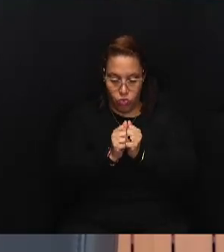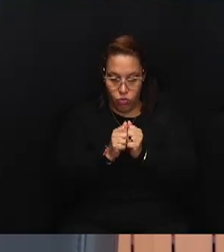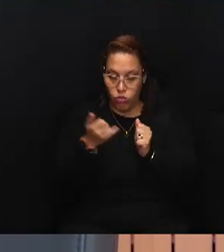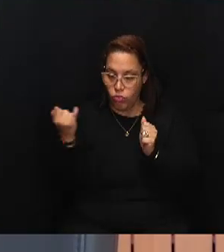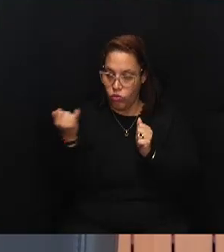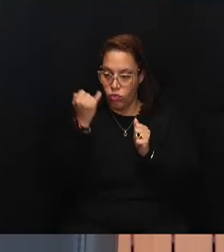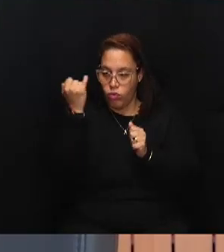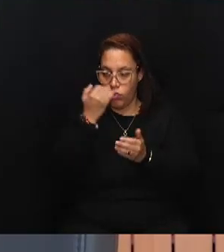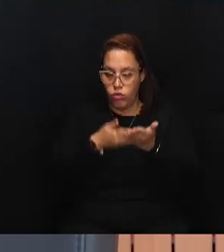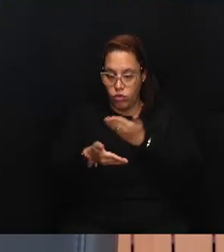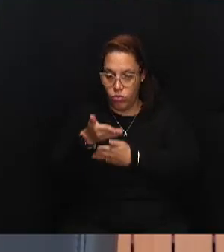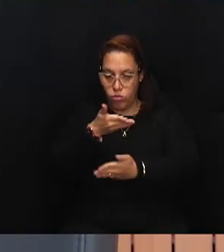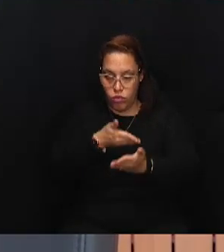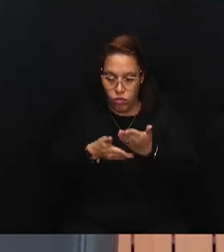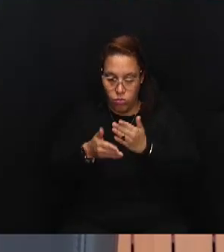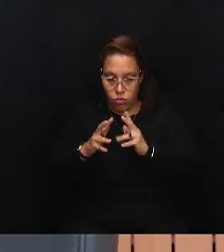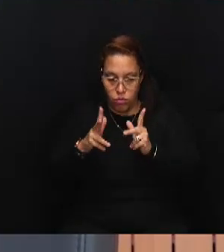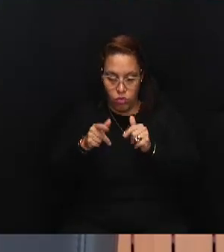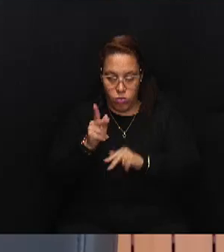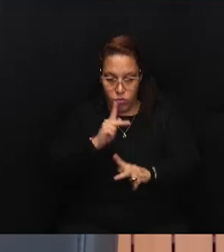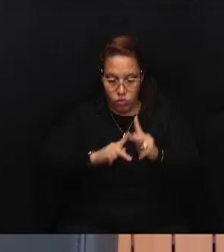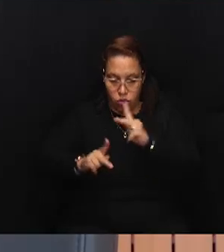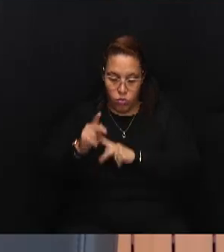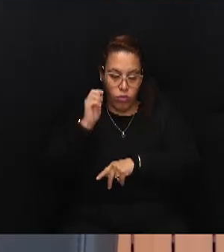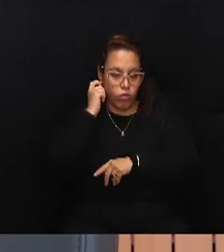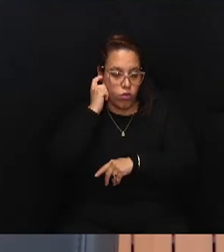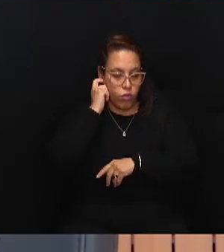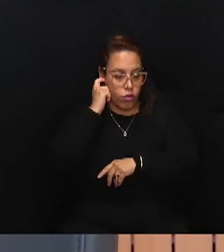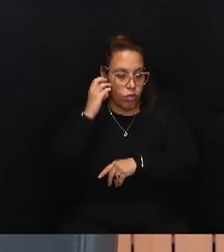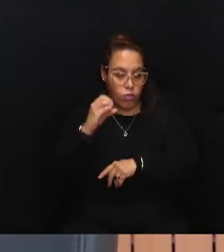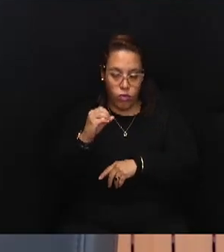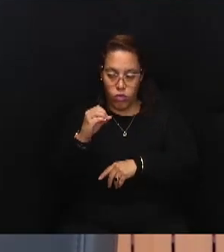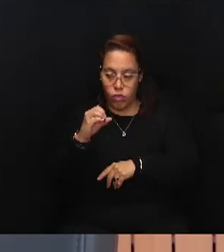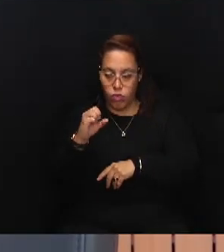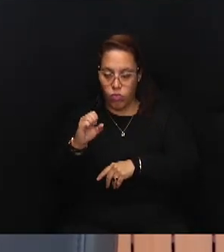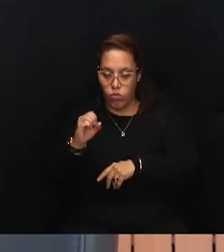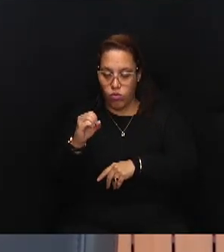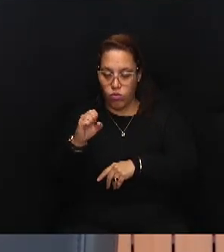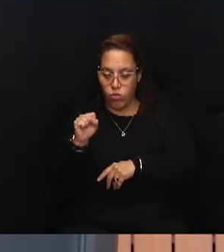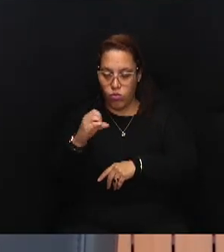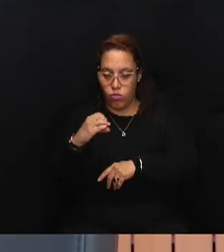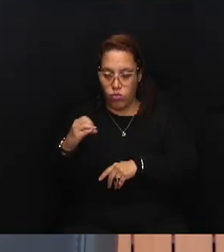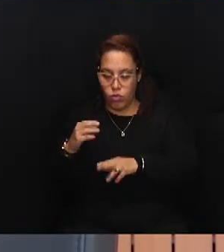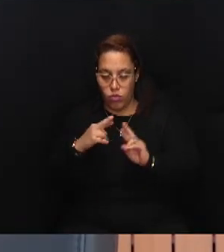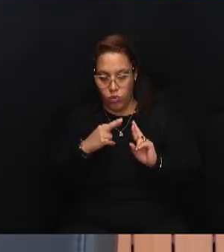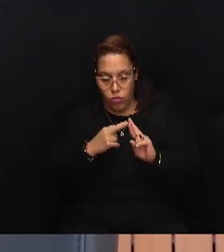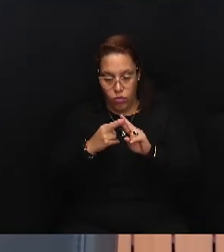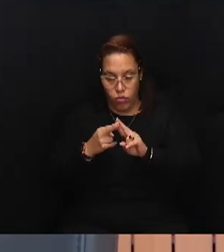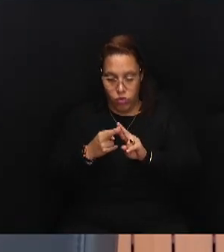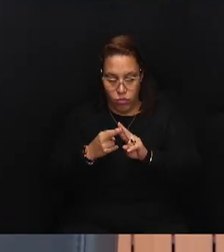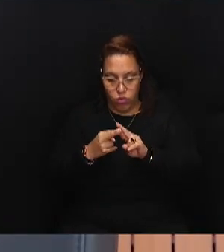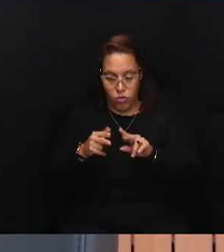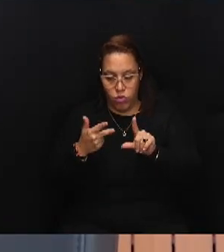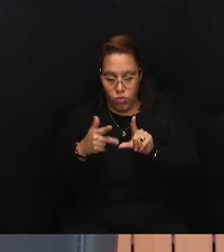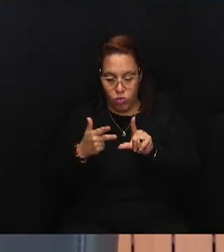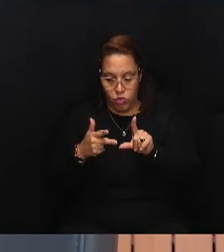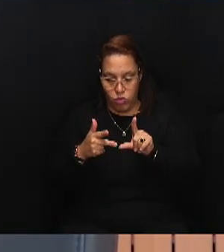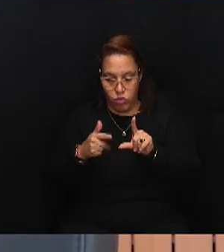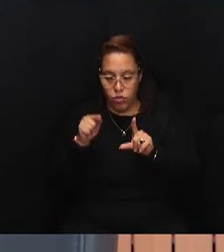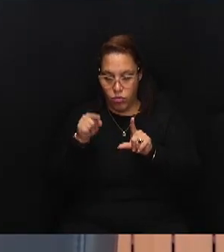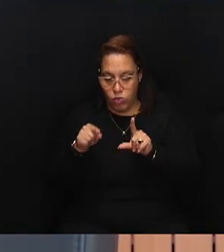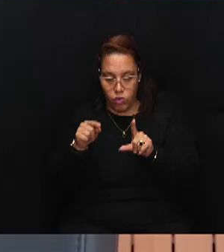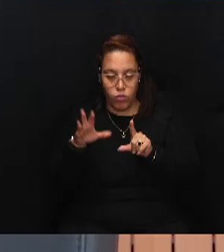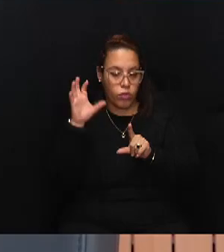importante a participação de toda a população, das OSCs, mas também ter representantes do Legislativo ali